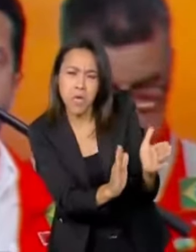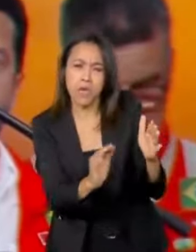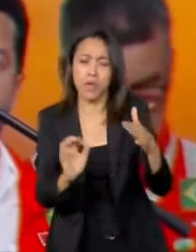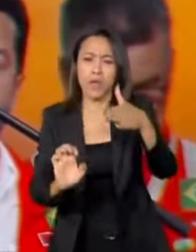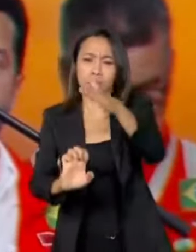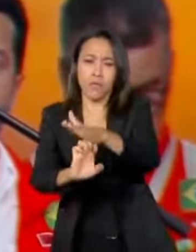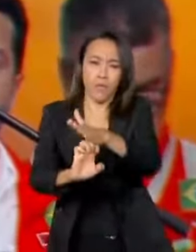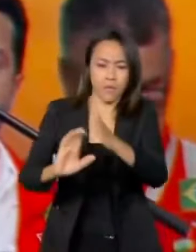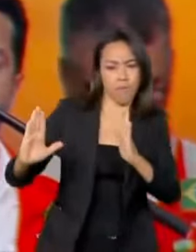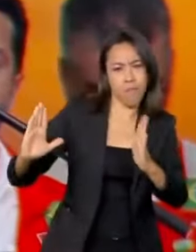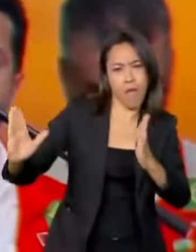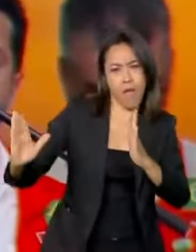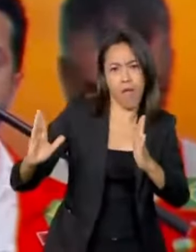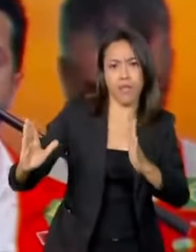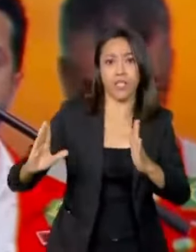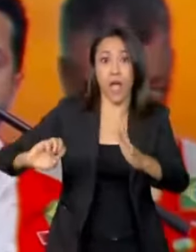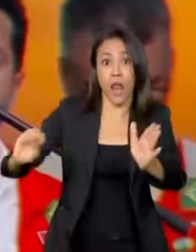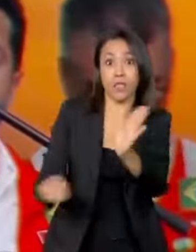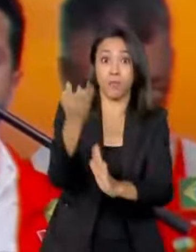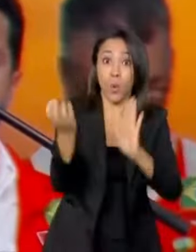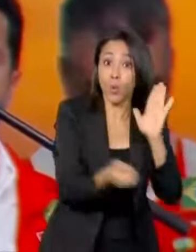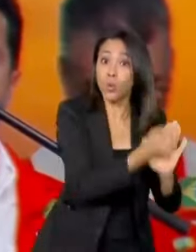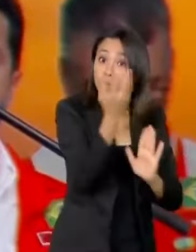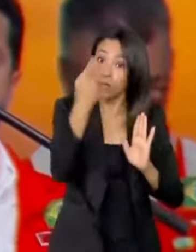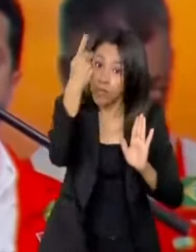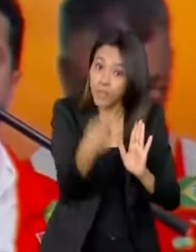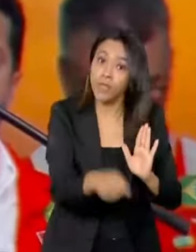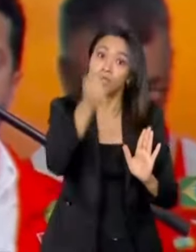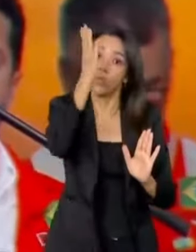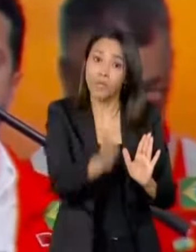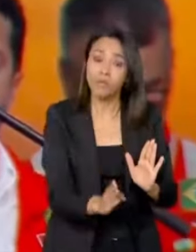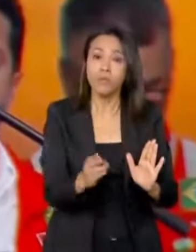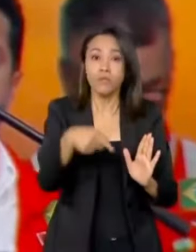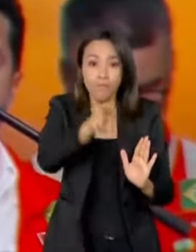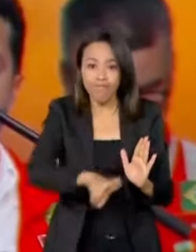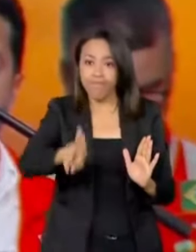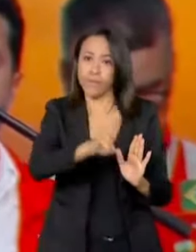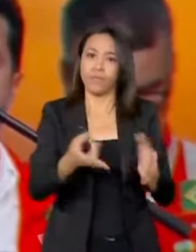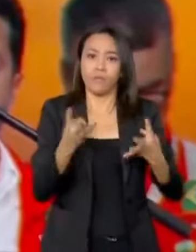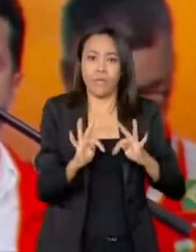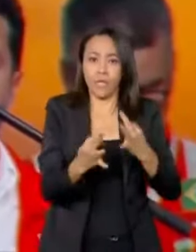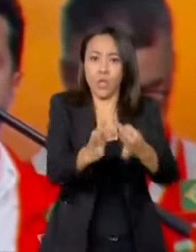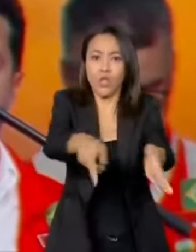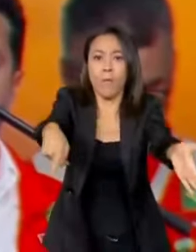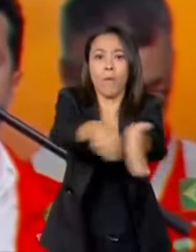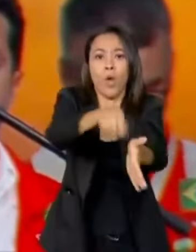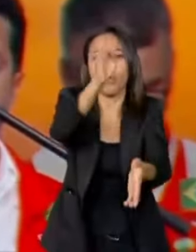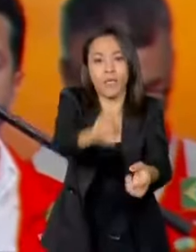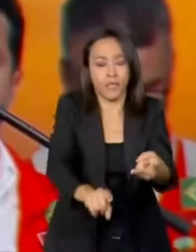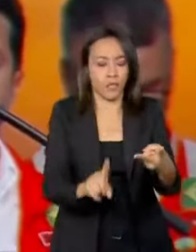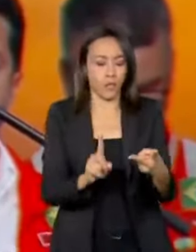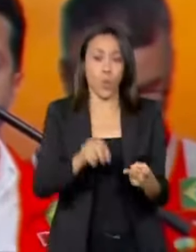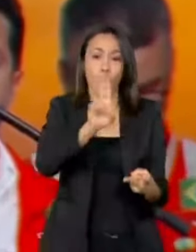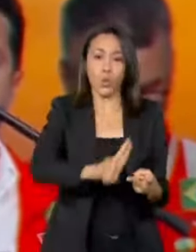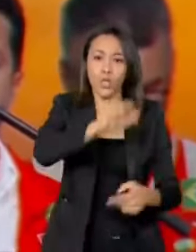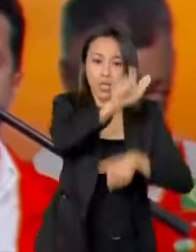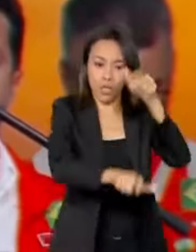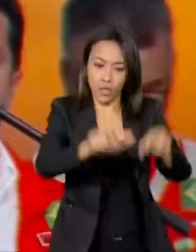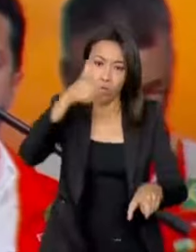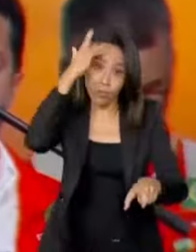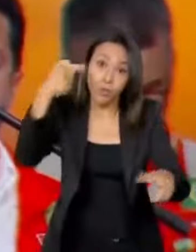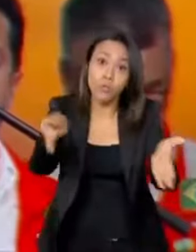a produzirem aqui no Brasil, com tecnologia brasileira, com mão de obra brasileira, com